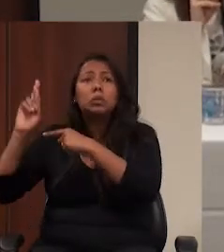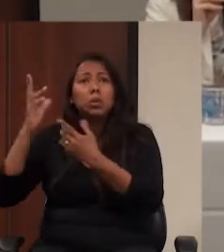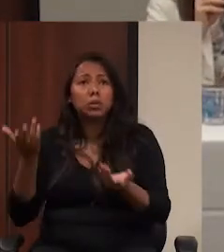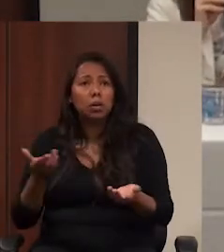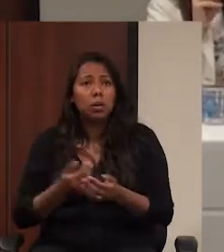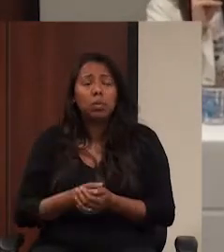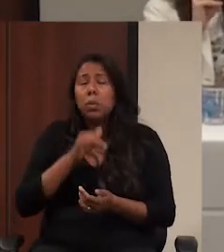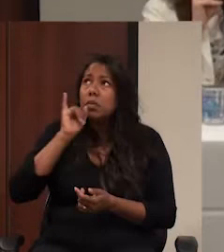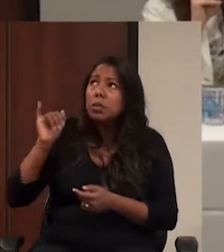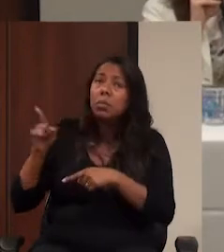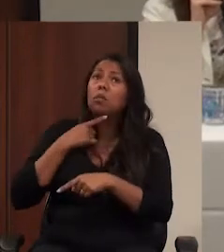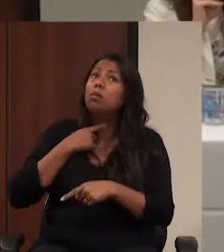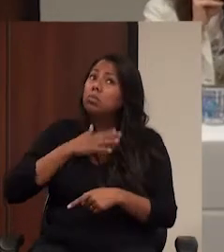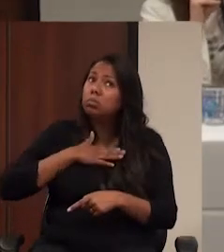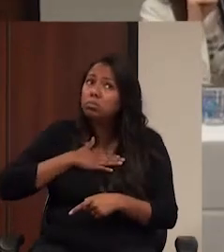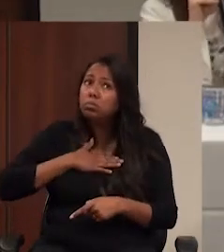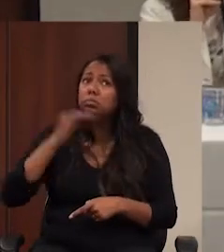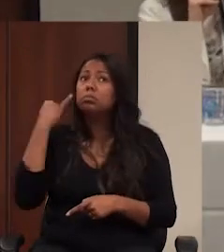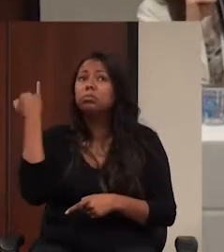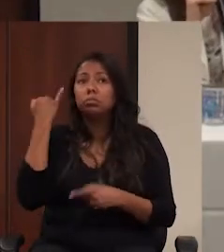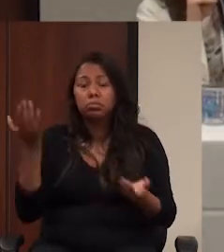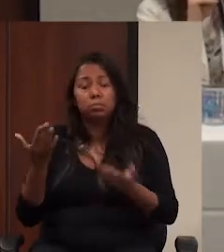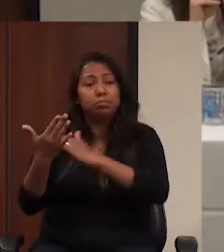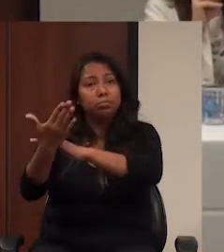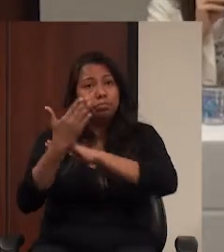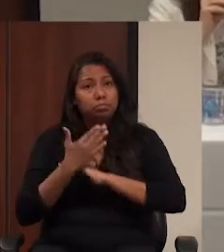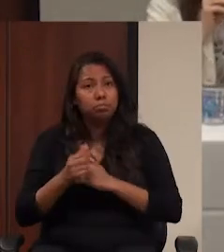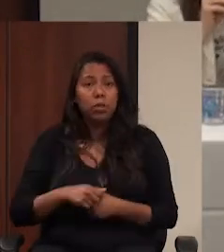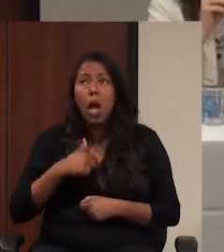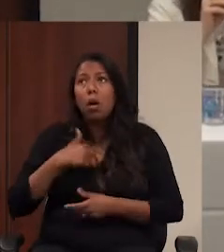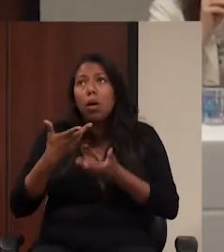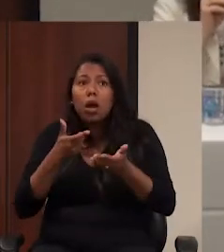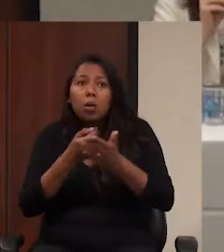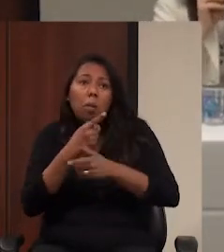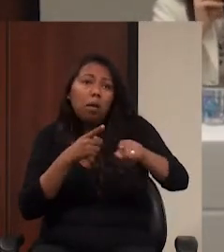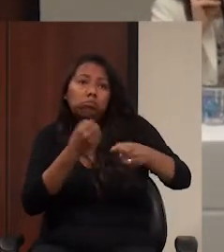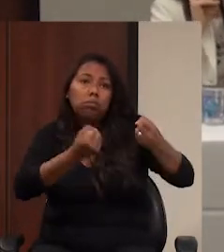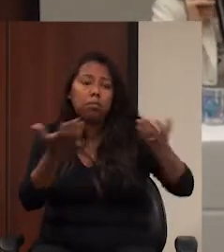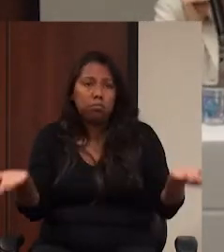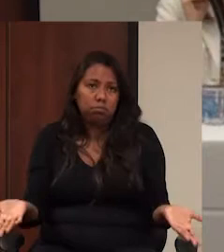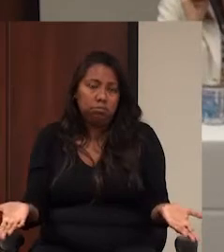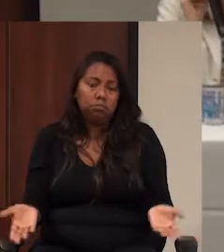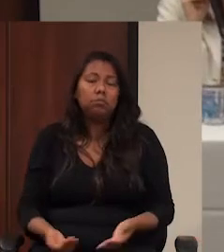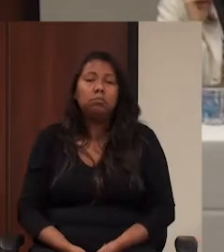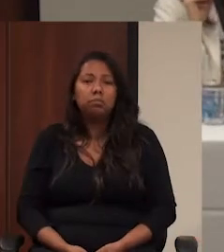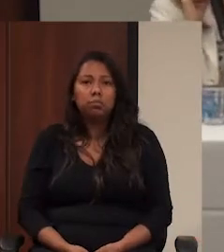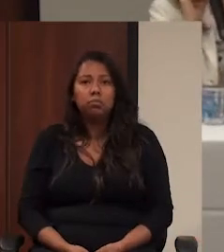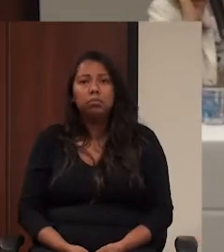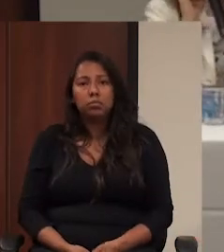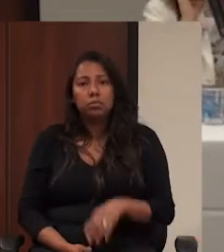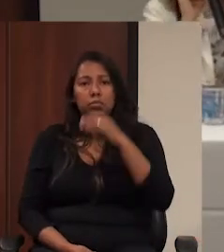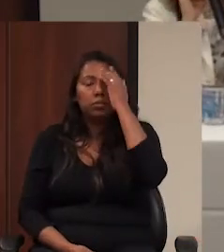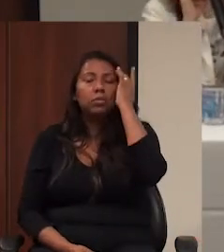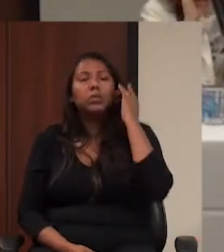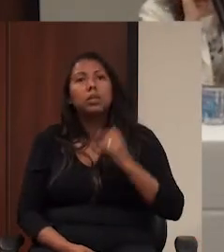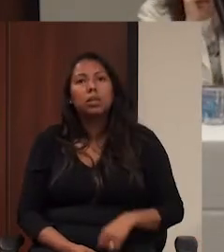minha vontade tem que prevalecer, para me ajudar nesse trabalho com o meu curador e dizer, olha, eu quero comprar aquele carro. Então, essas figuras,